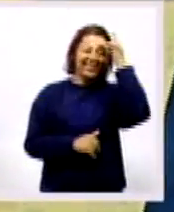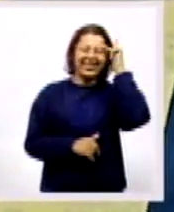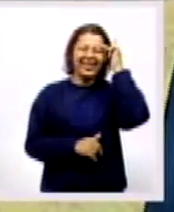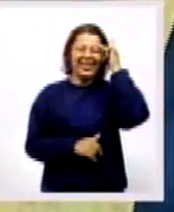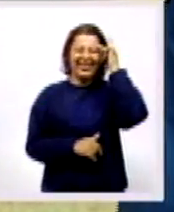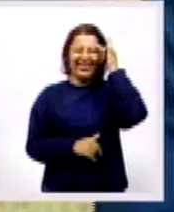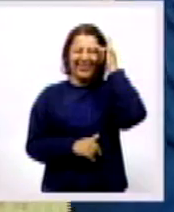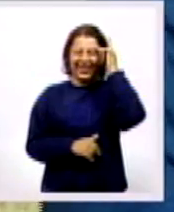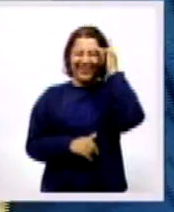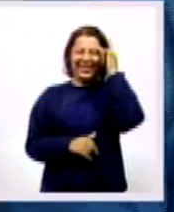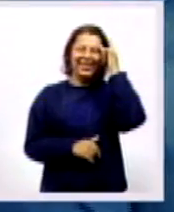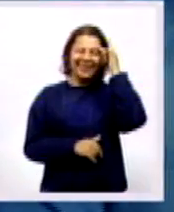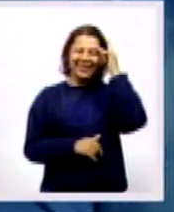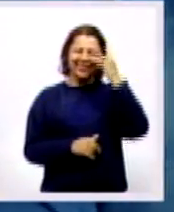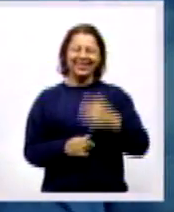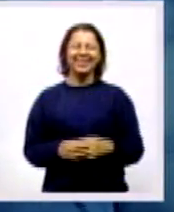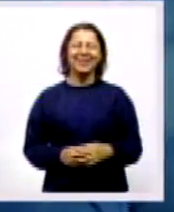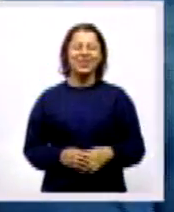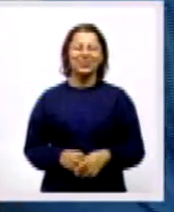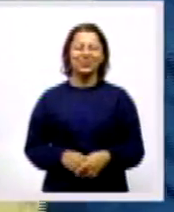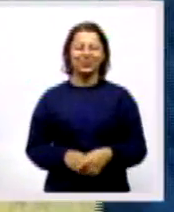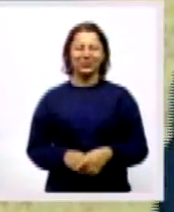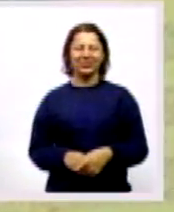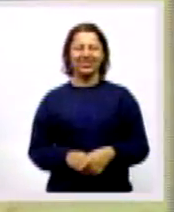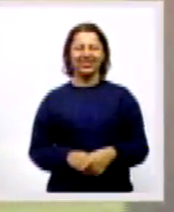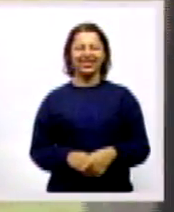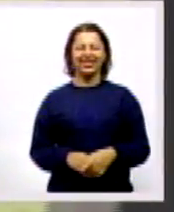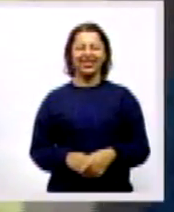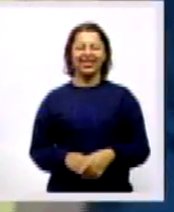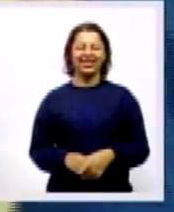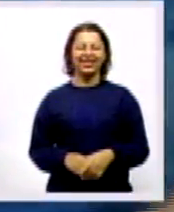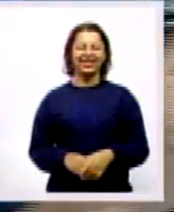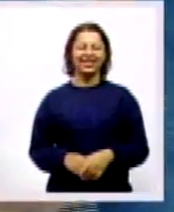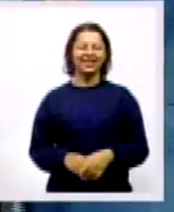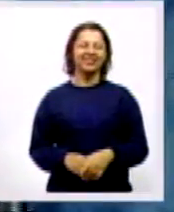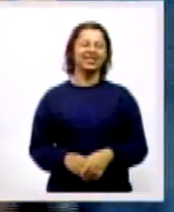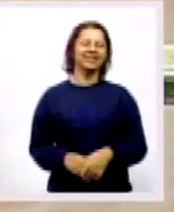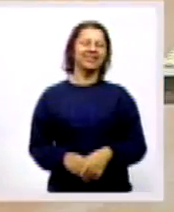Aí lá vem o Joel. Todo mundo tem um primo que chama Joel.